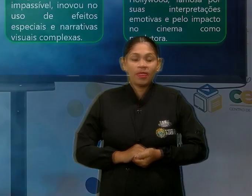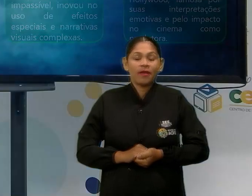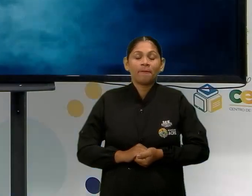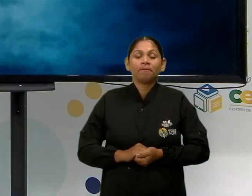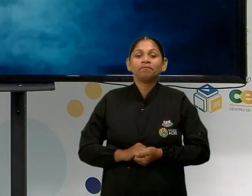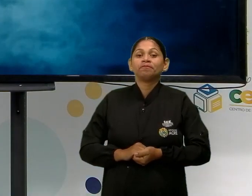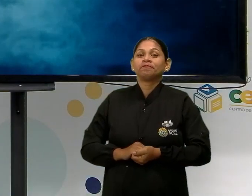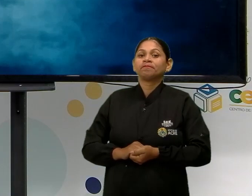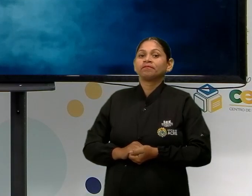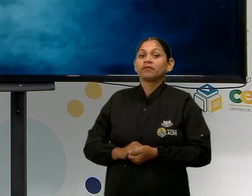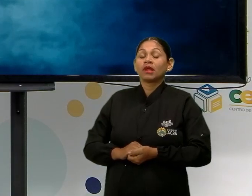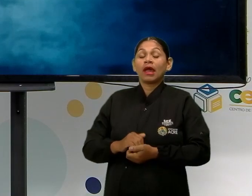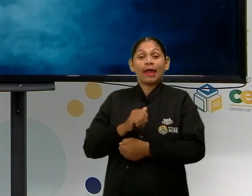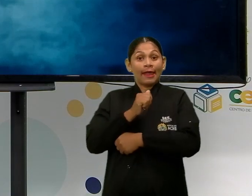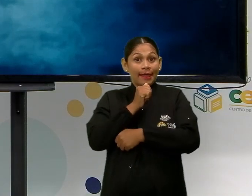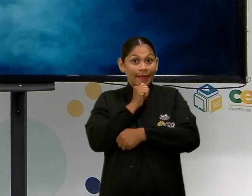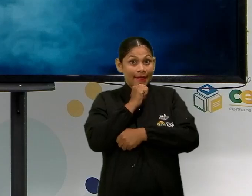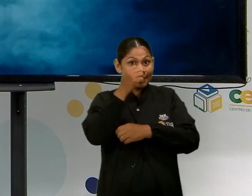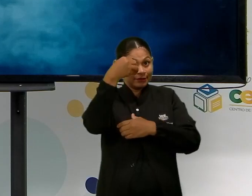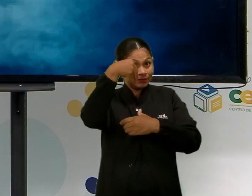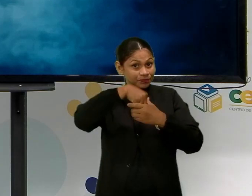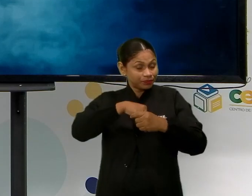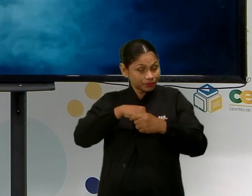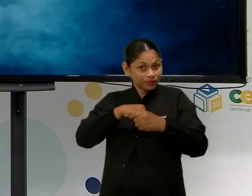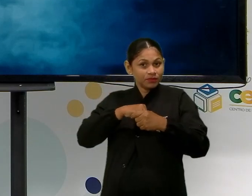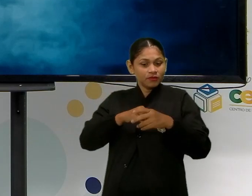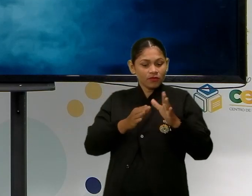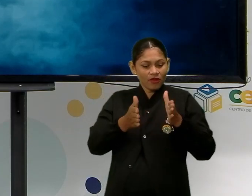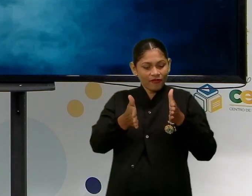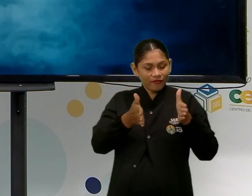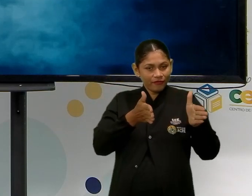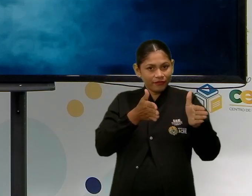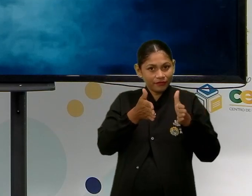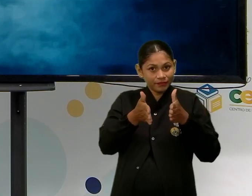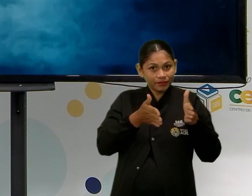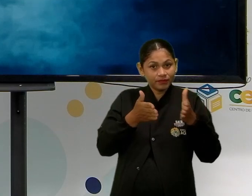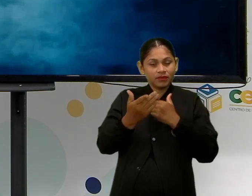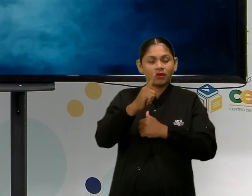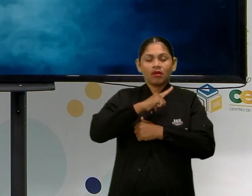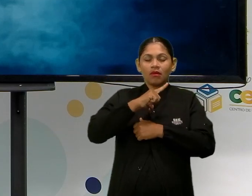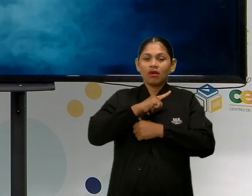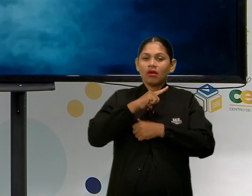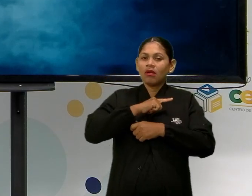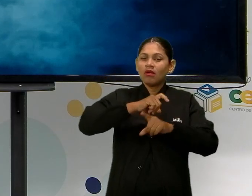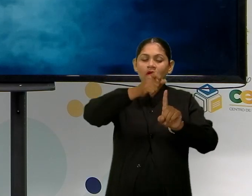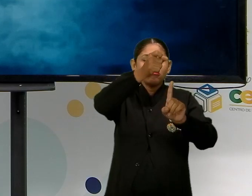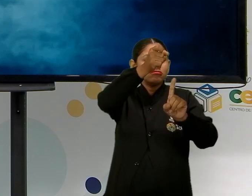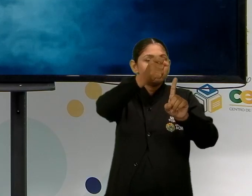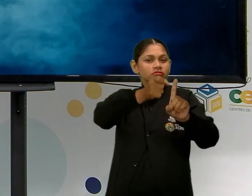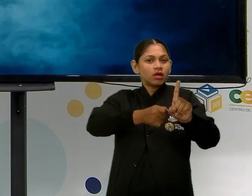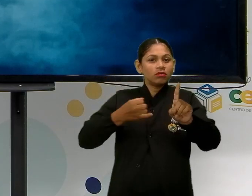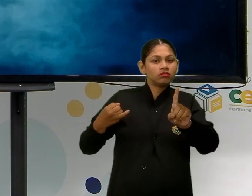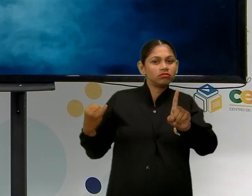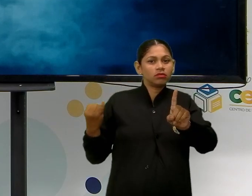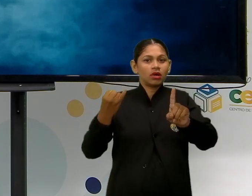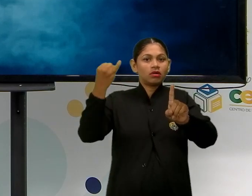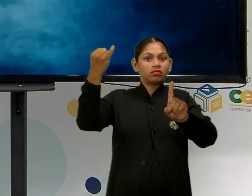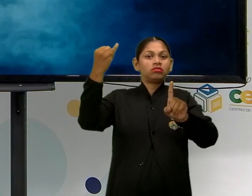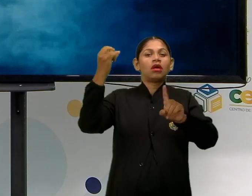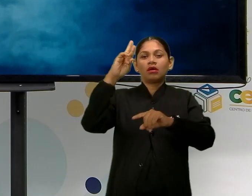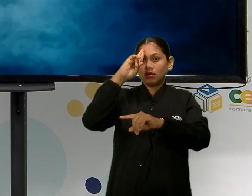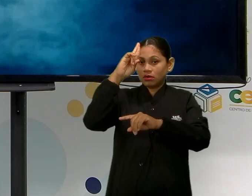Ainda no cinema mudo, tiveram personagens importantes na história do cinema